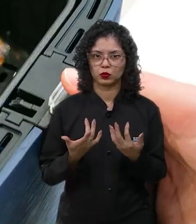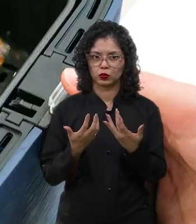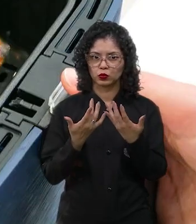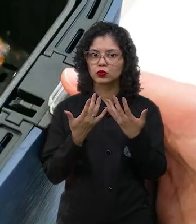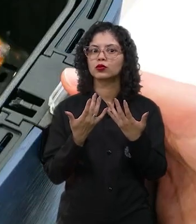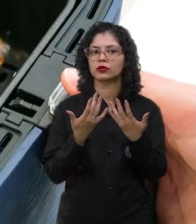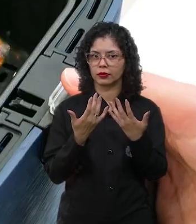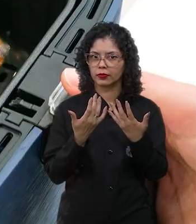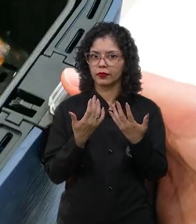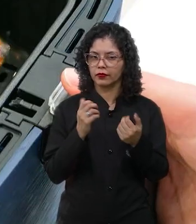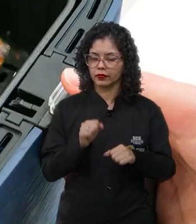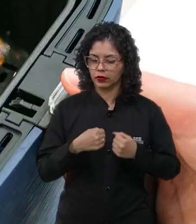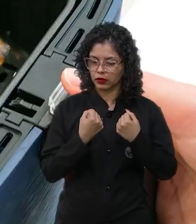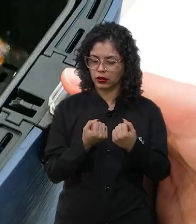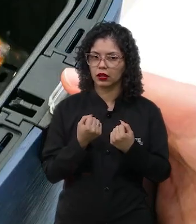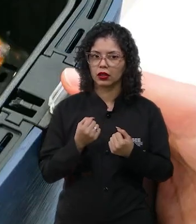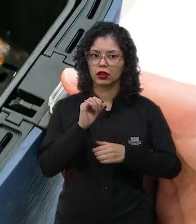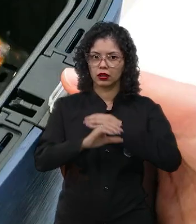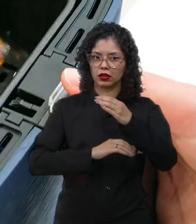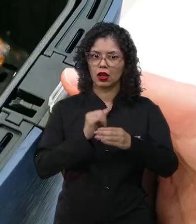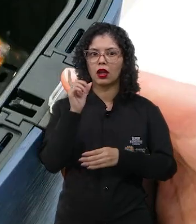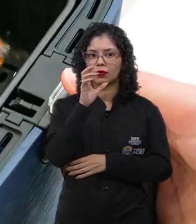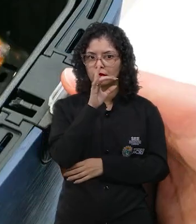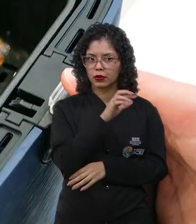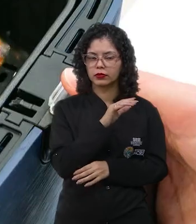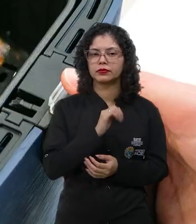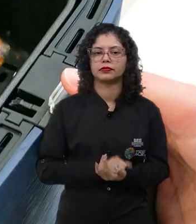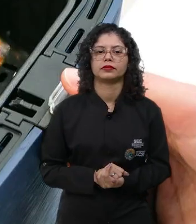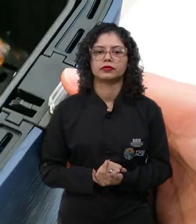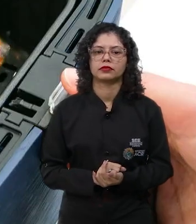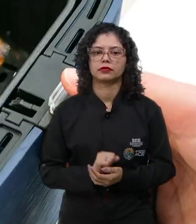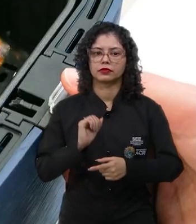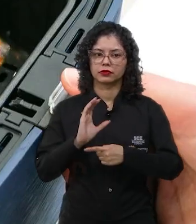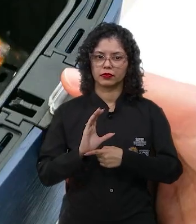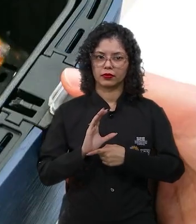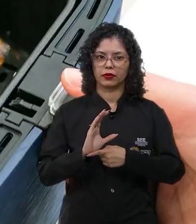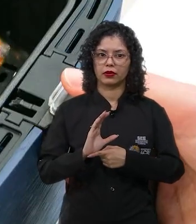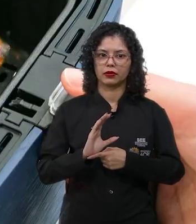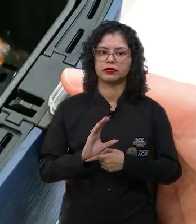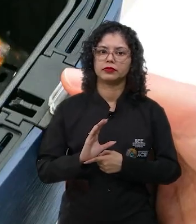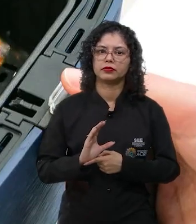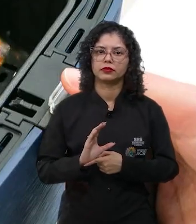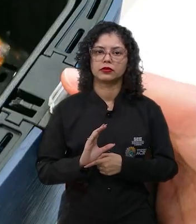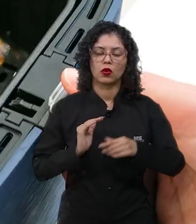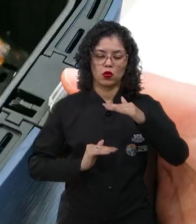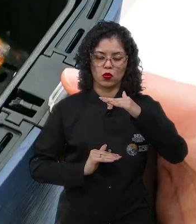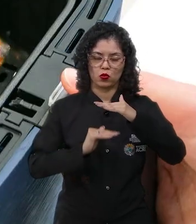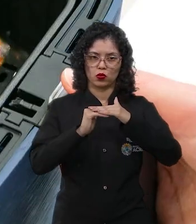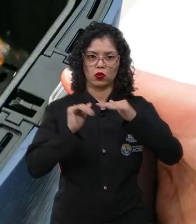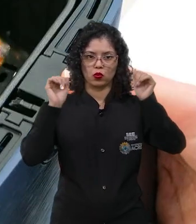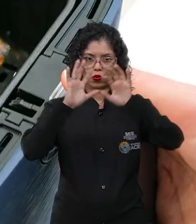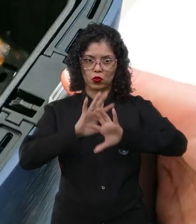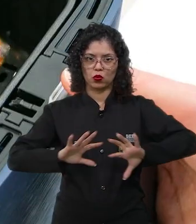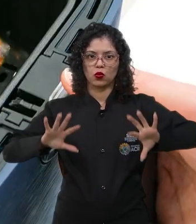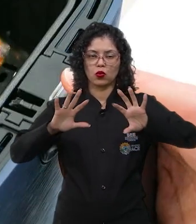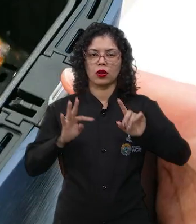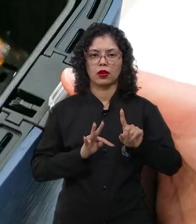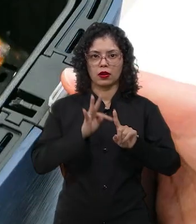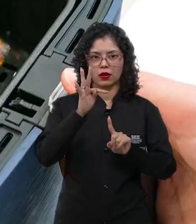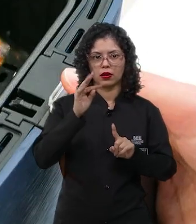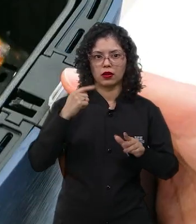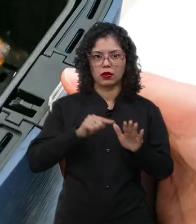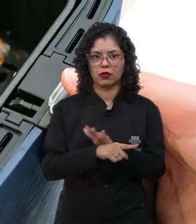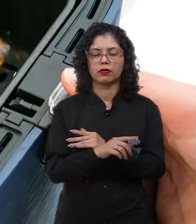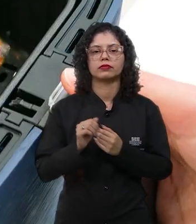por resistência e circulação de ar quente. Alternativa C, compreensão do ar para aumentar a pressão